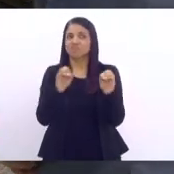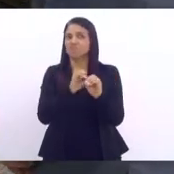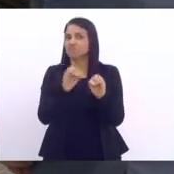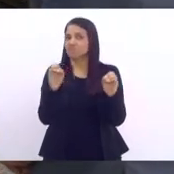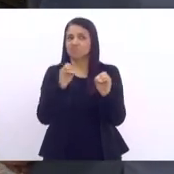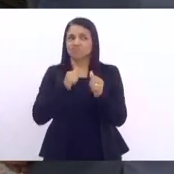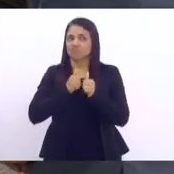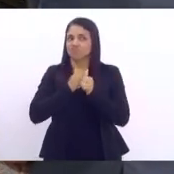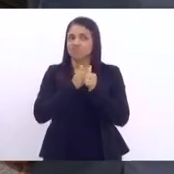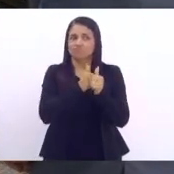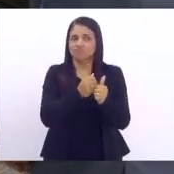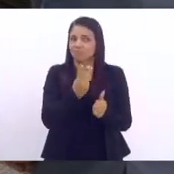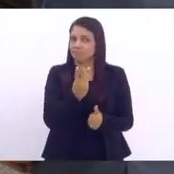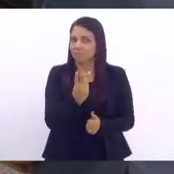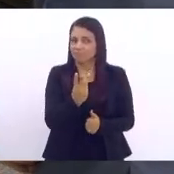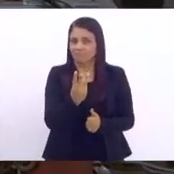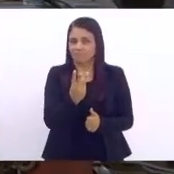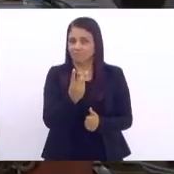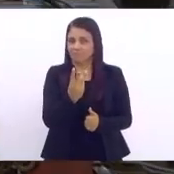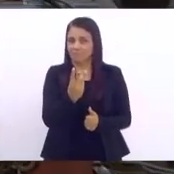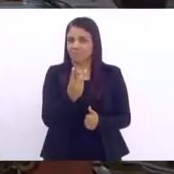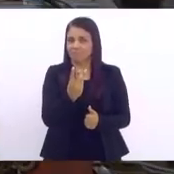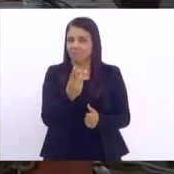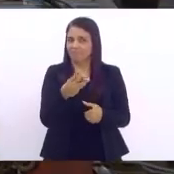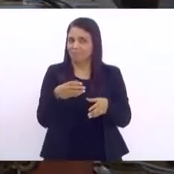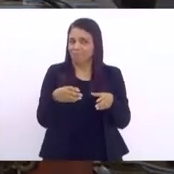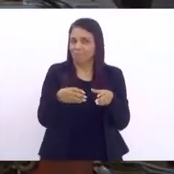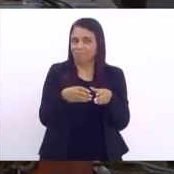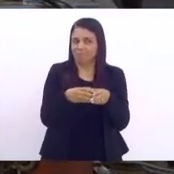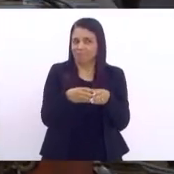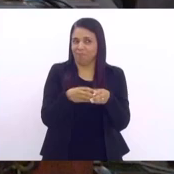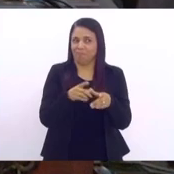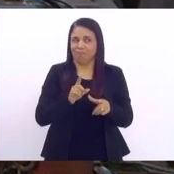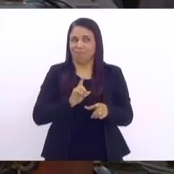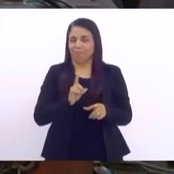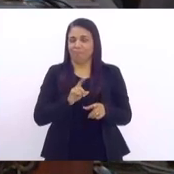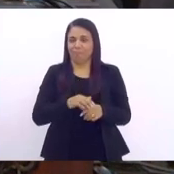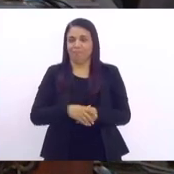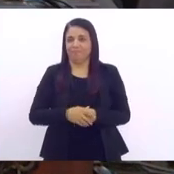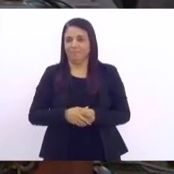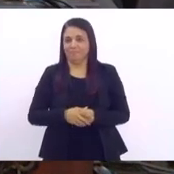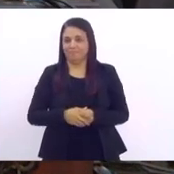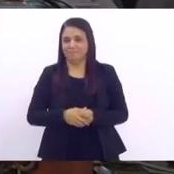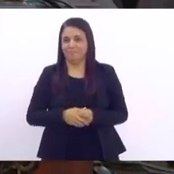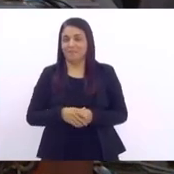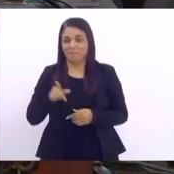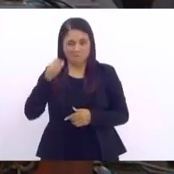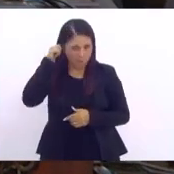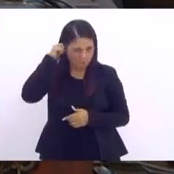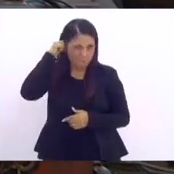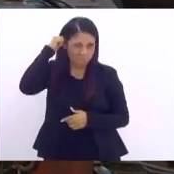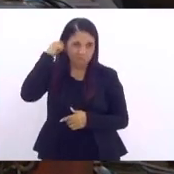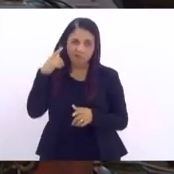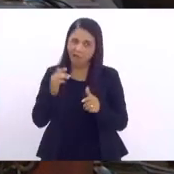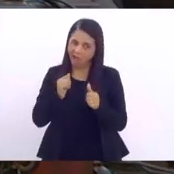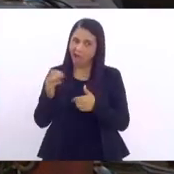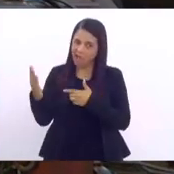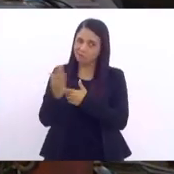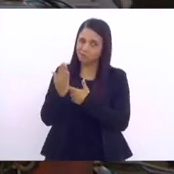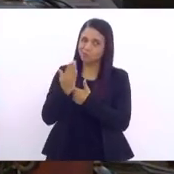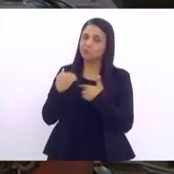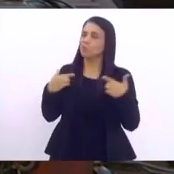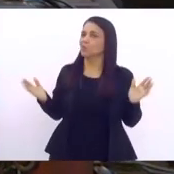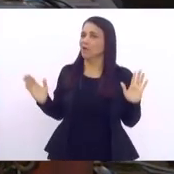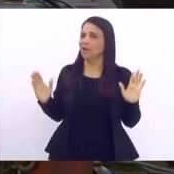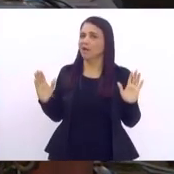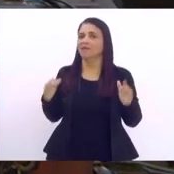parte desse triunvirato. Então tá bom. Mas o senhor puxa a orelha, me ajuda, hein? Deputado Alan Lopes, desculpem a brincadeira,